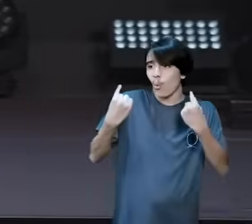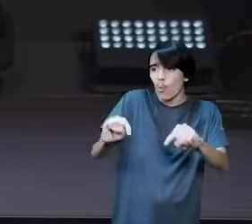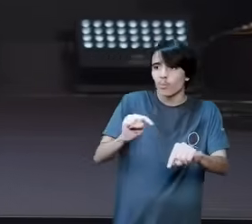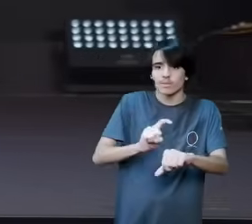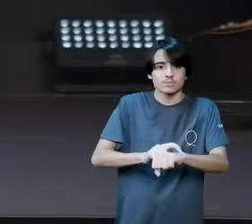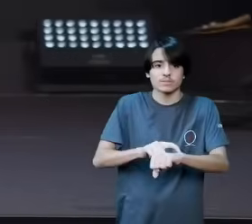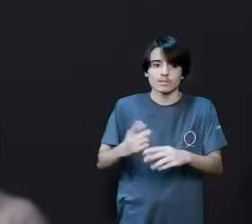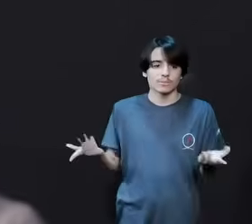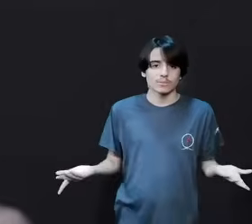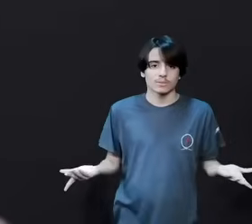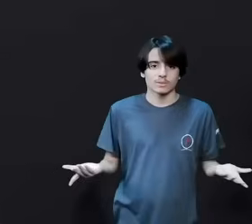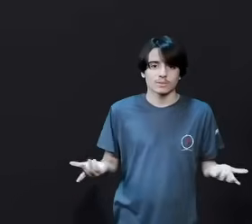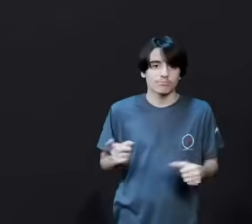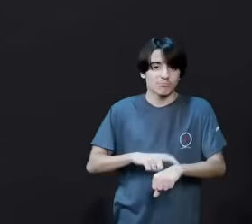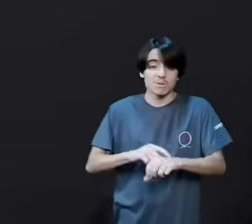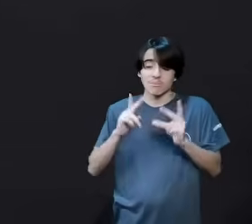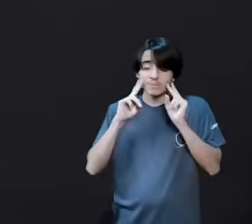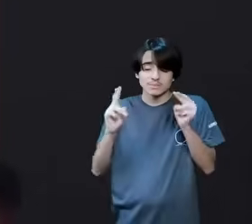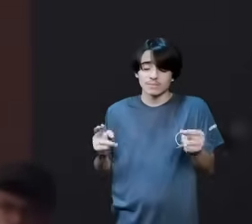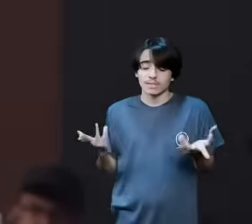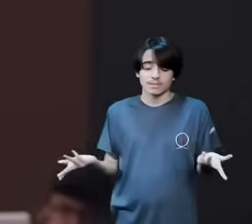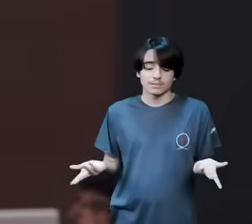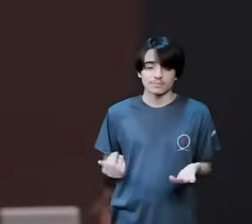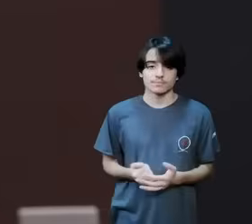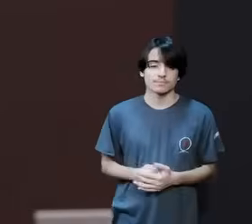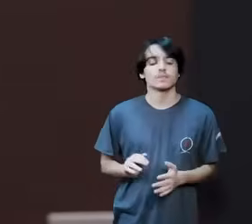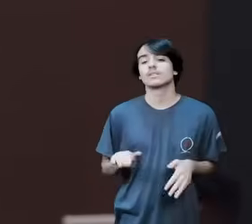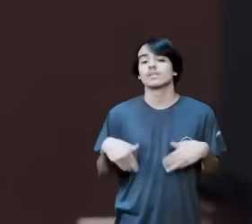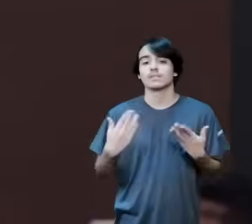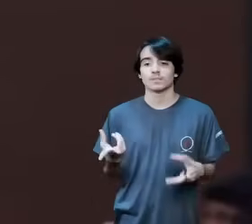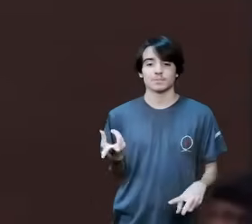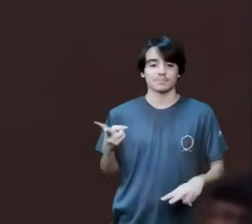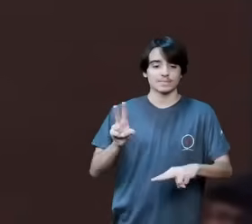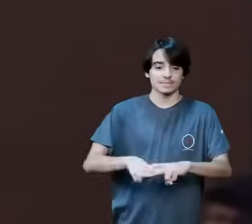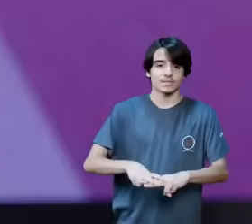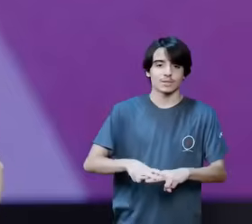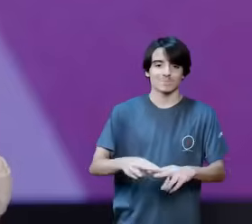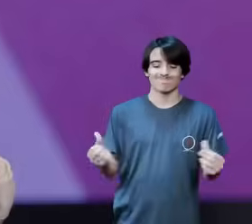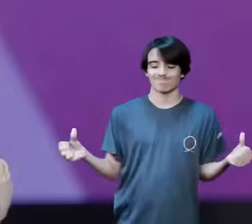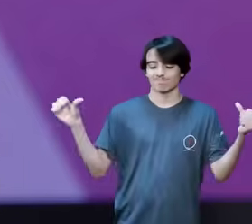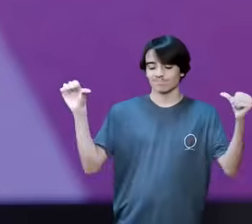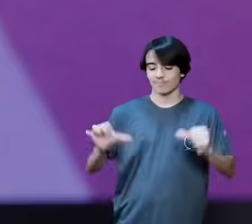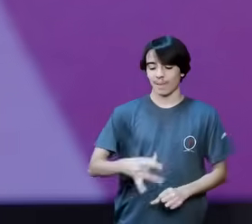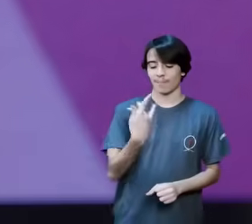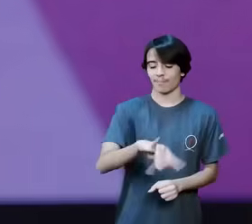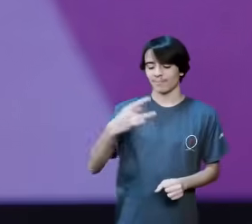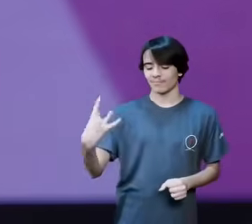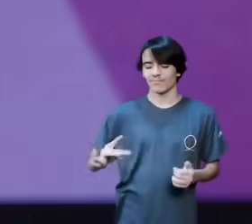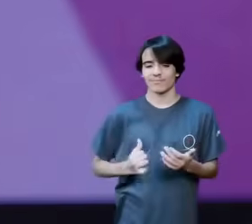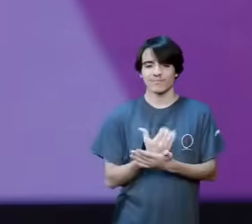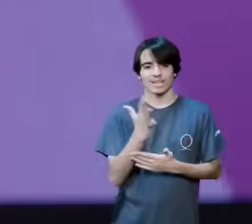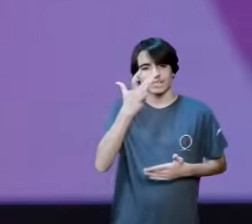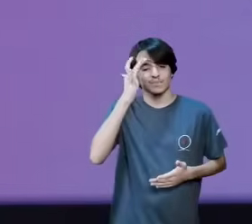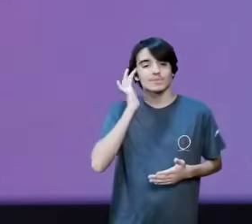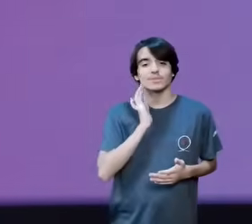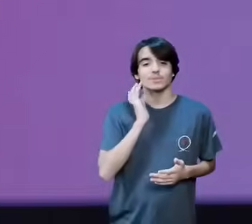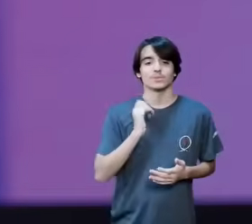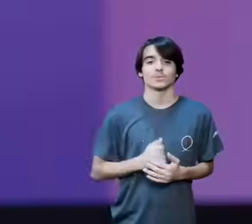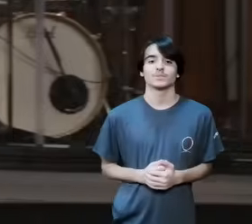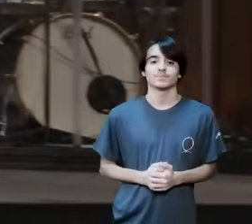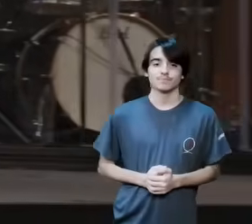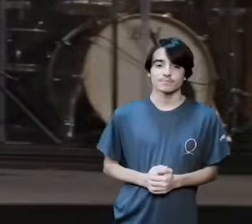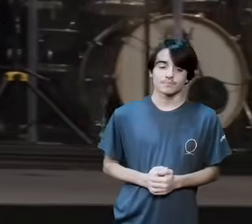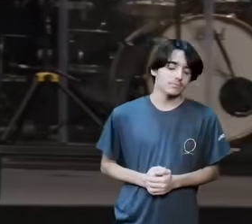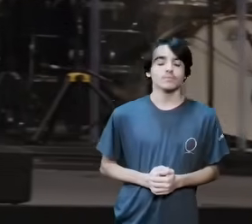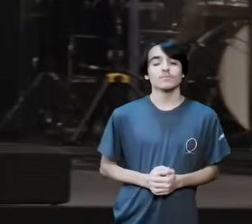ganhar tempo. Tempo não respeita. Então esse cativeiro, ele humilhou muita gente, ele embaçou a vida de muita